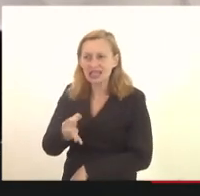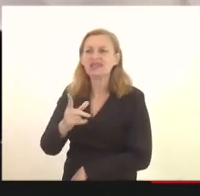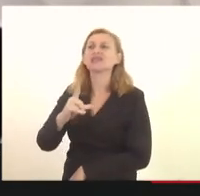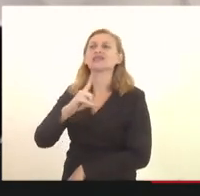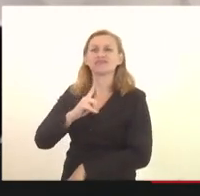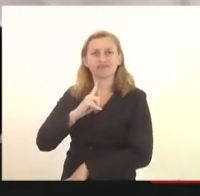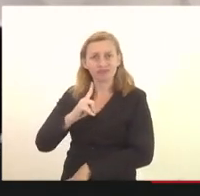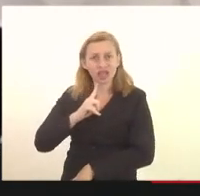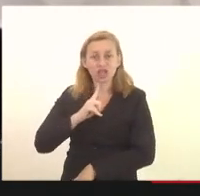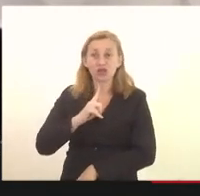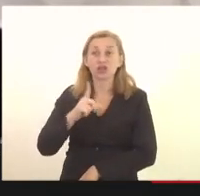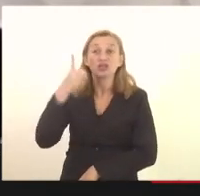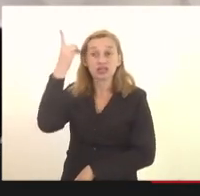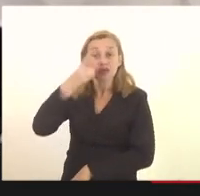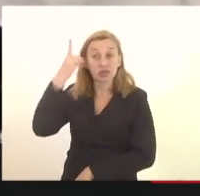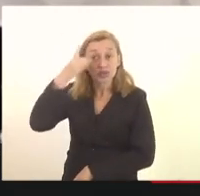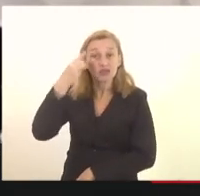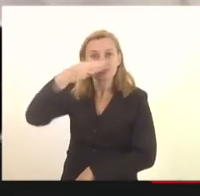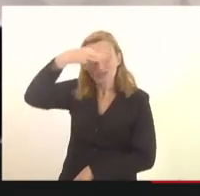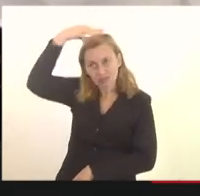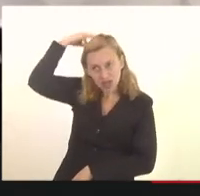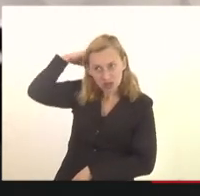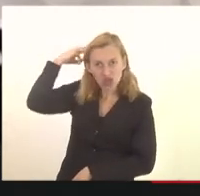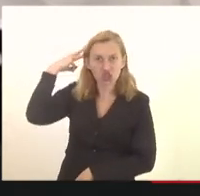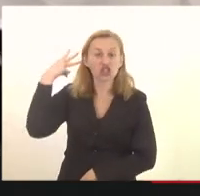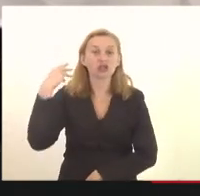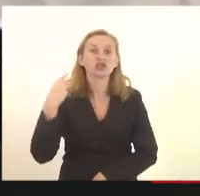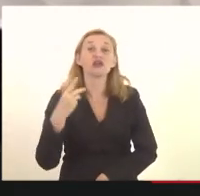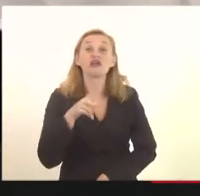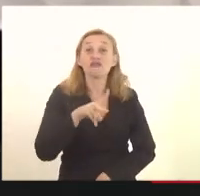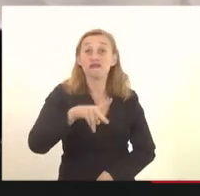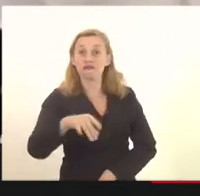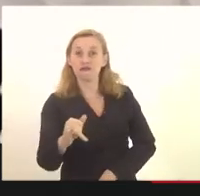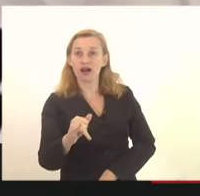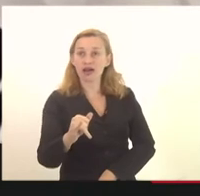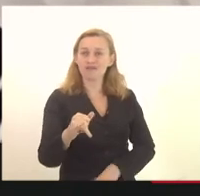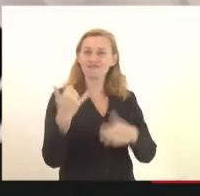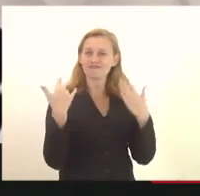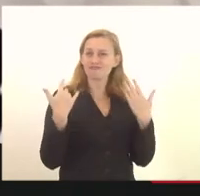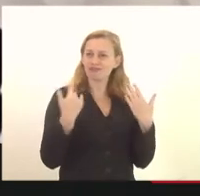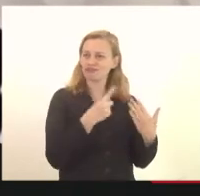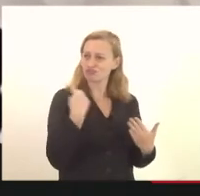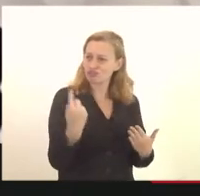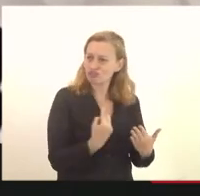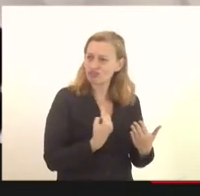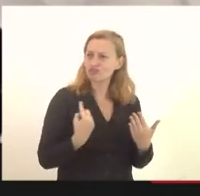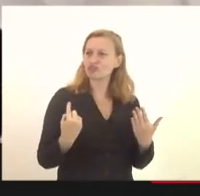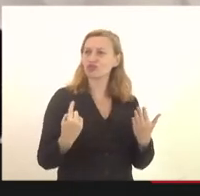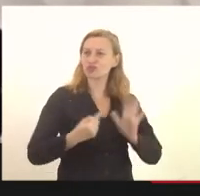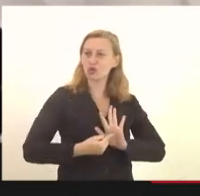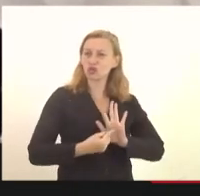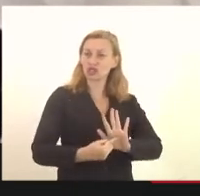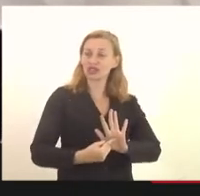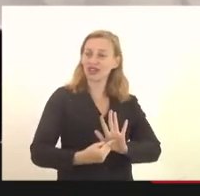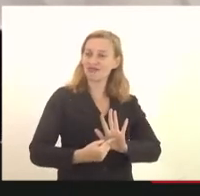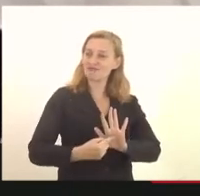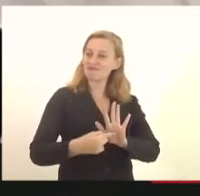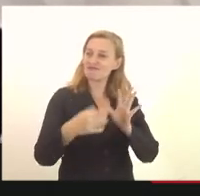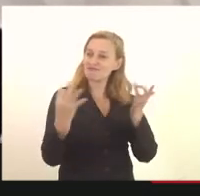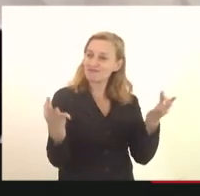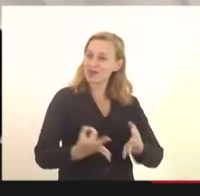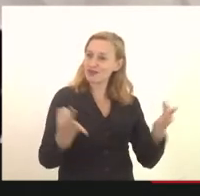certeza que o deputado Márcio Pacheco vai nos abrilhantar com um importante relatório, mas eu acho